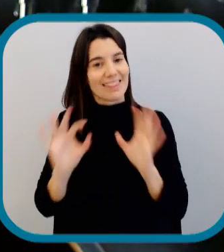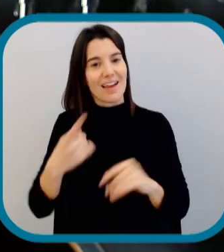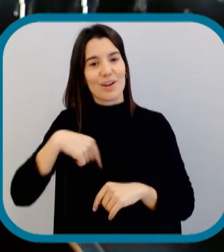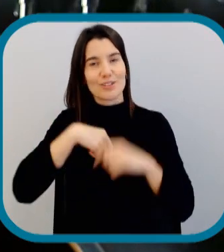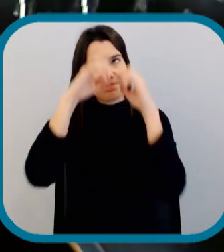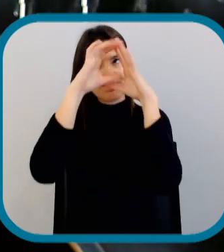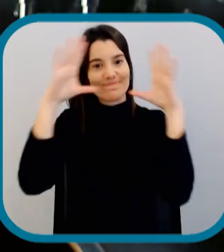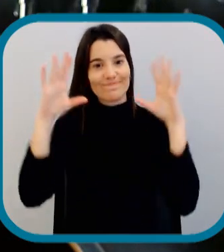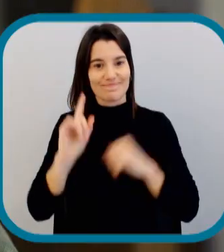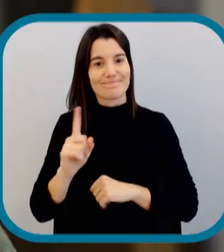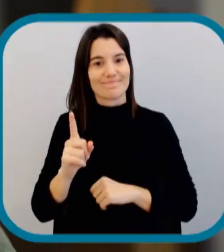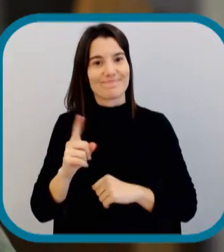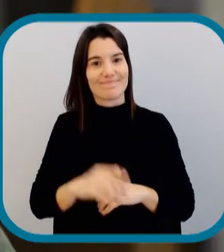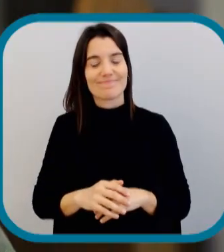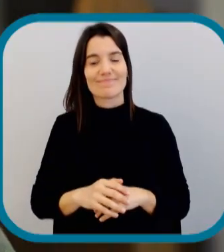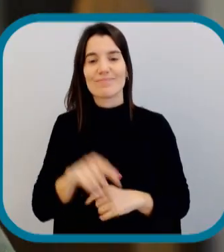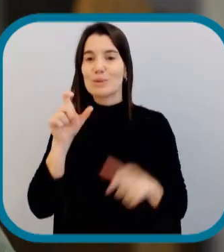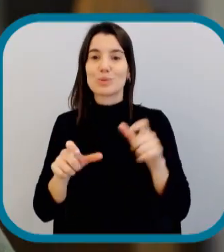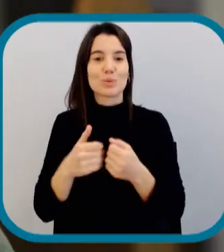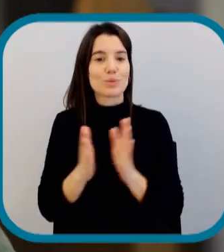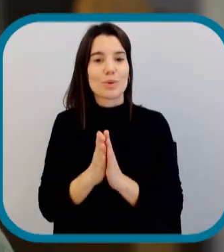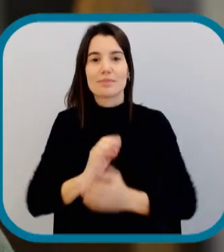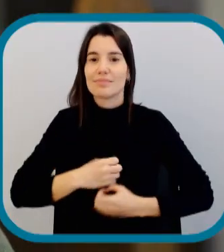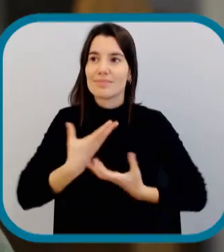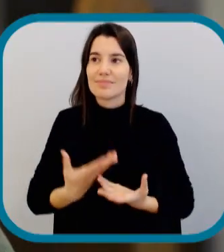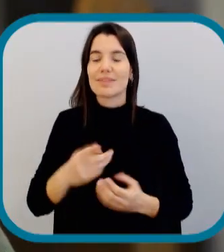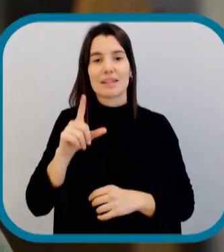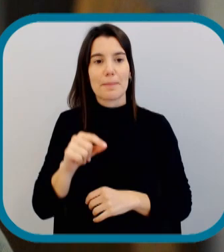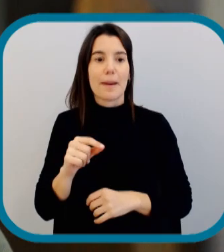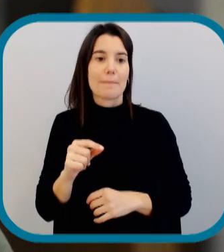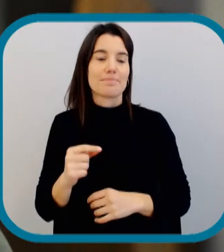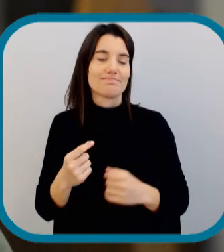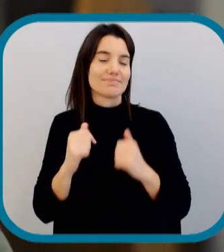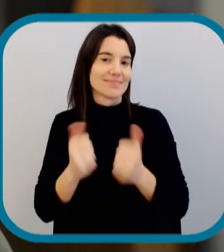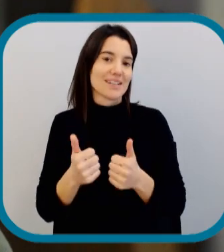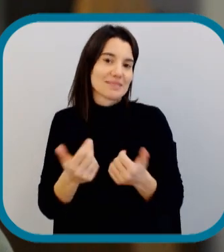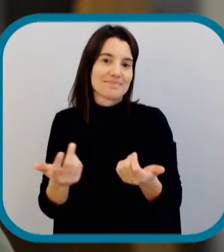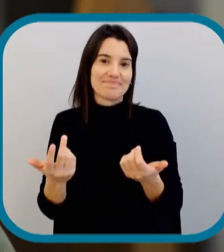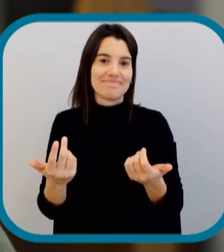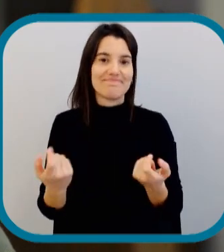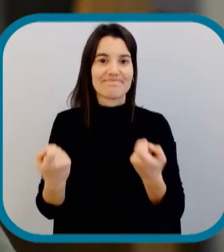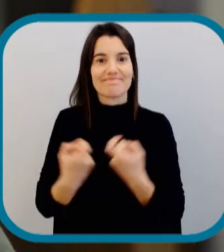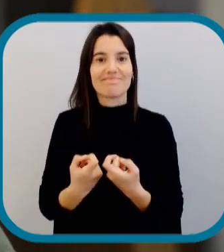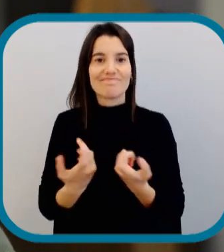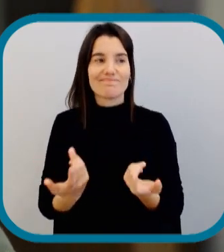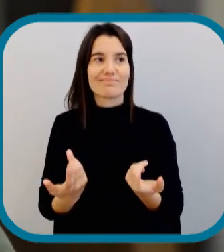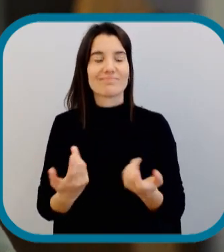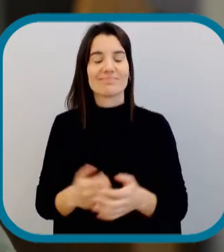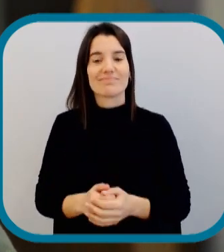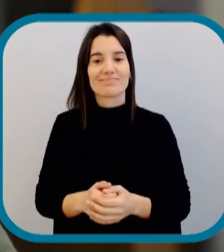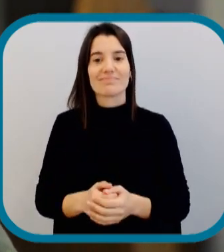tínhamos imaginado. A reação de todas as pessoas também falou um bocadinho por si.